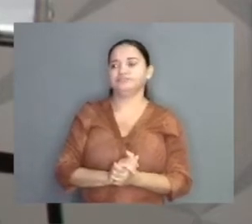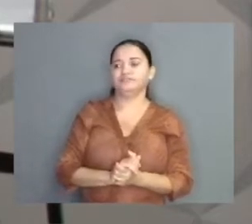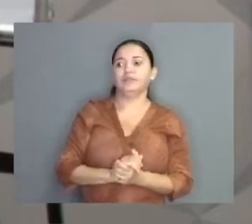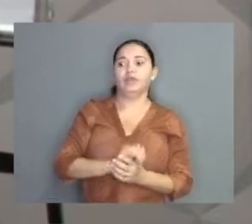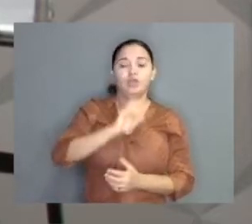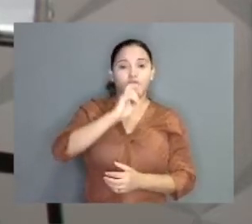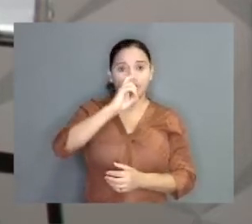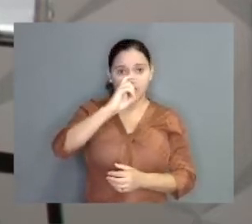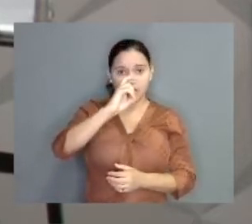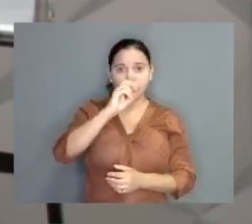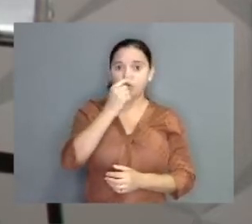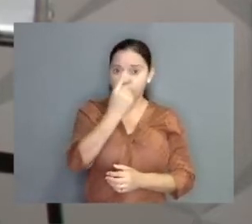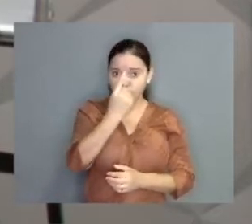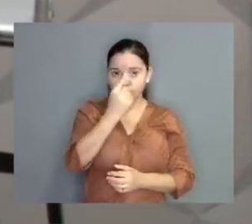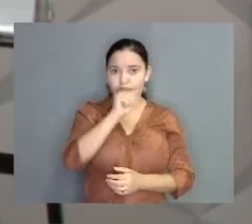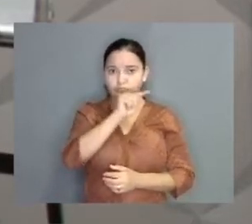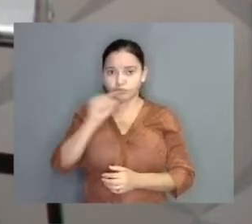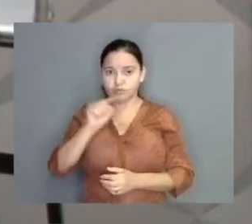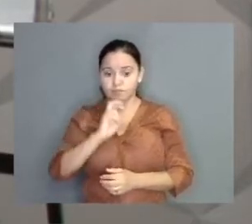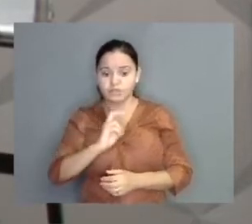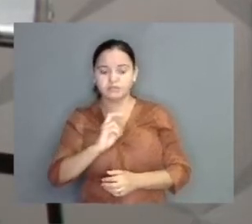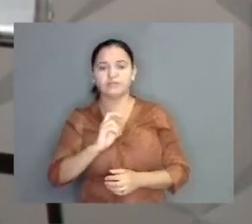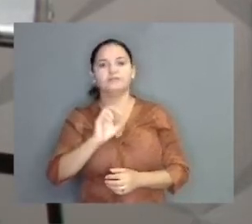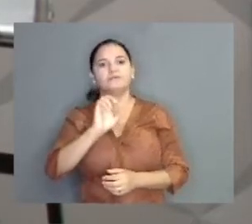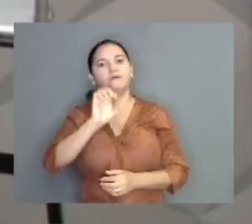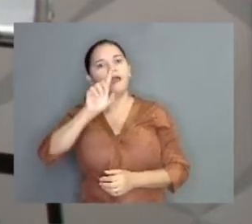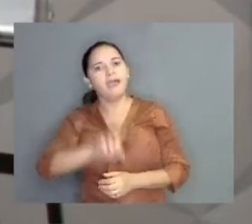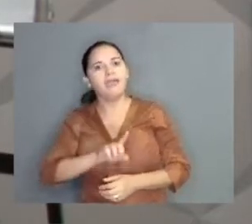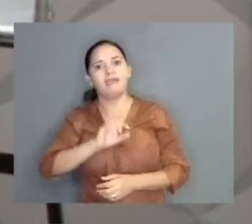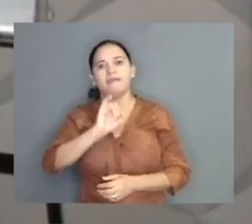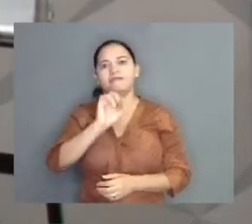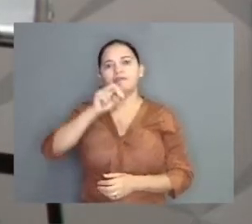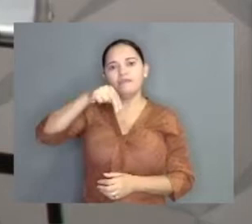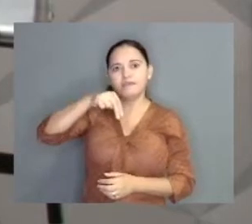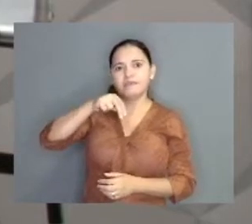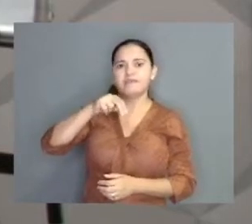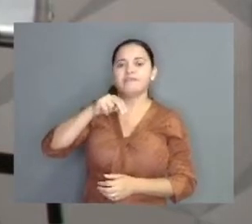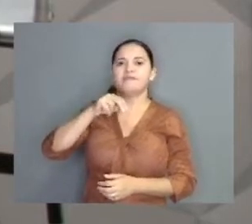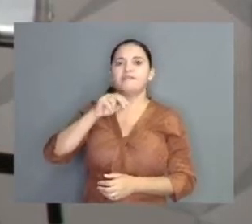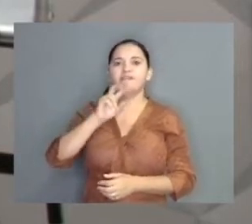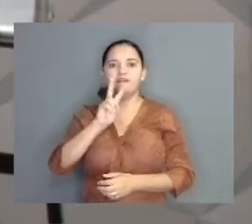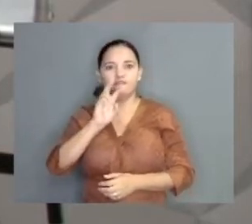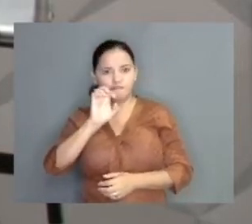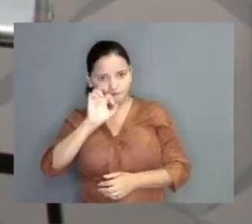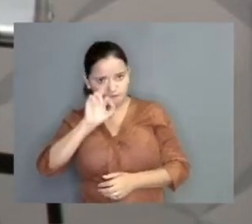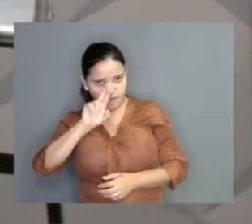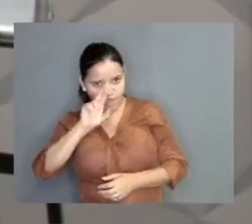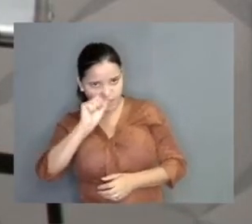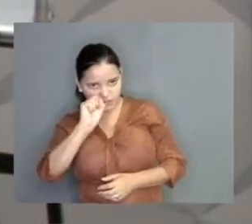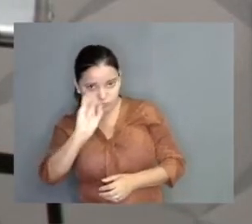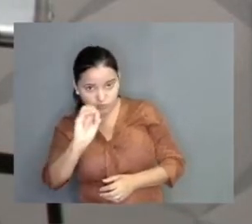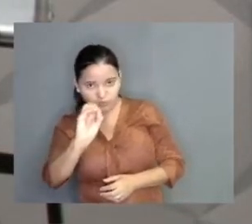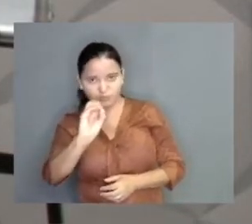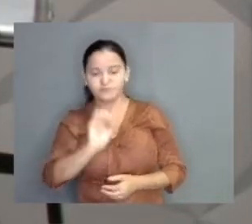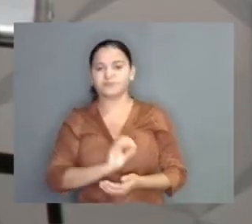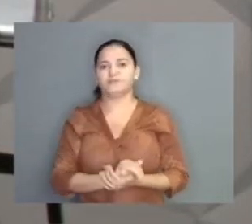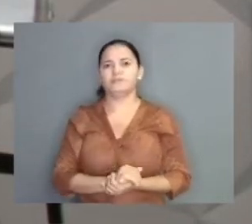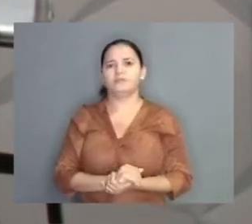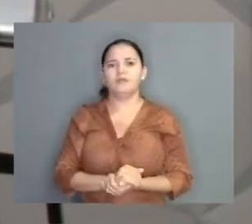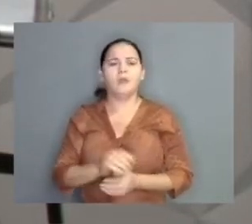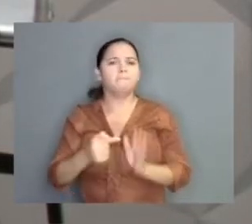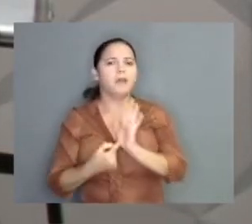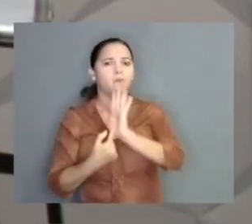inverso. E para que eu falei isso? Para mostrar a vocês que o que a gente